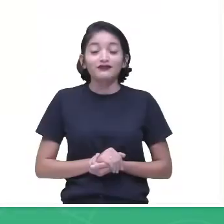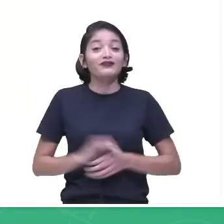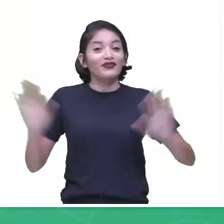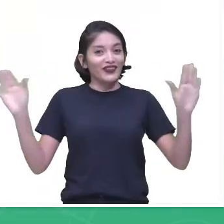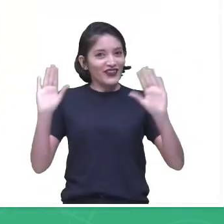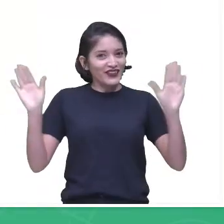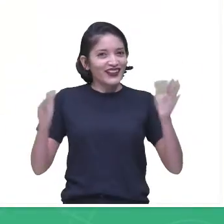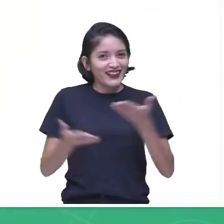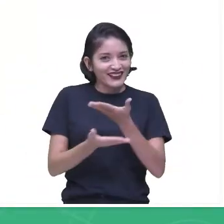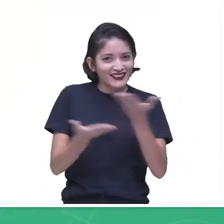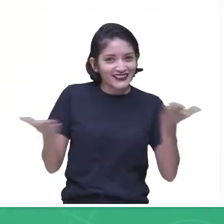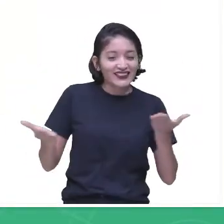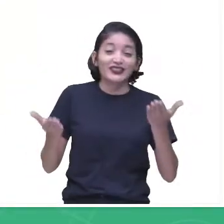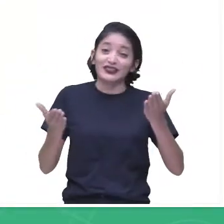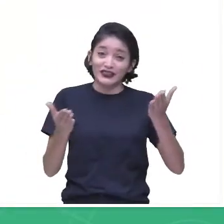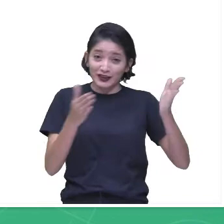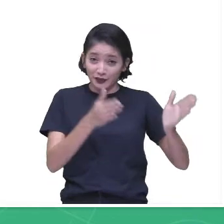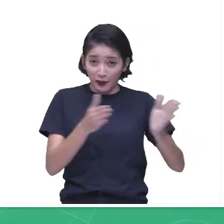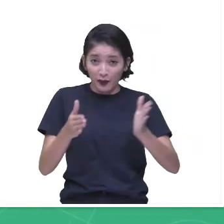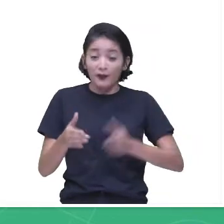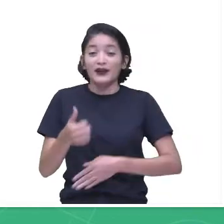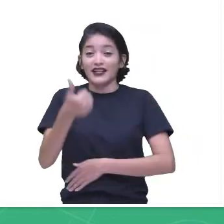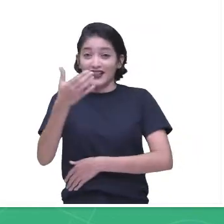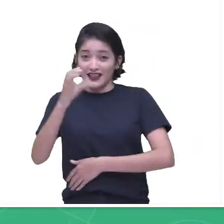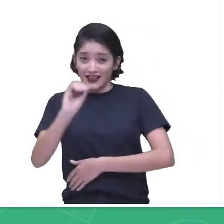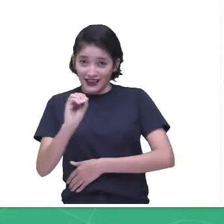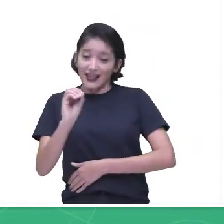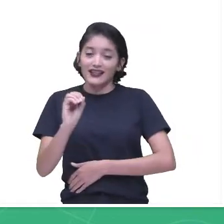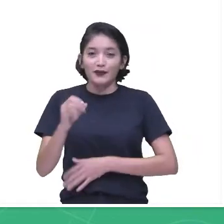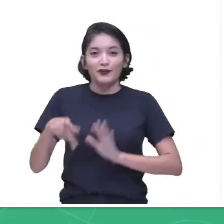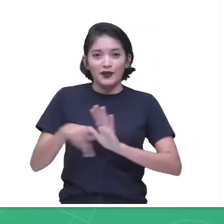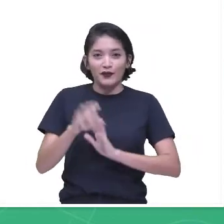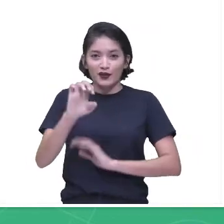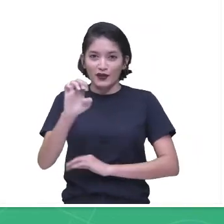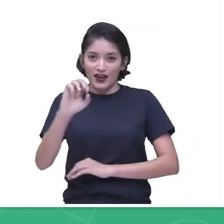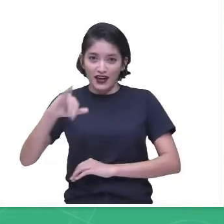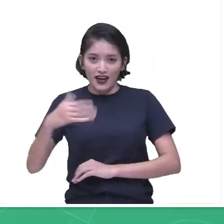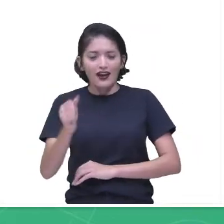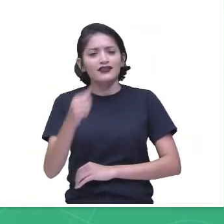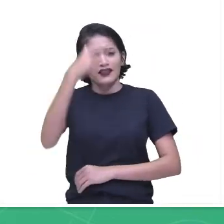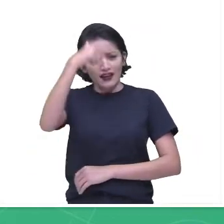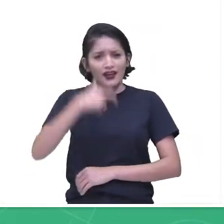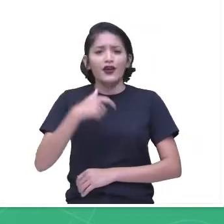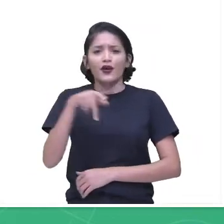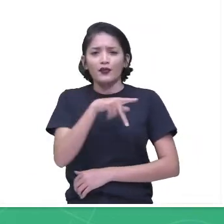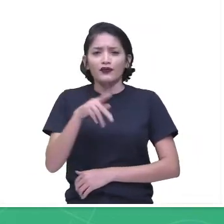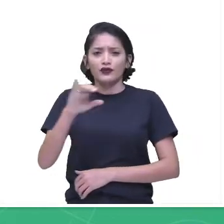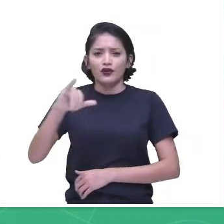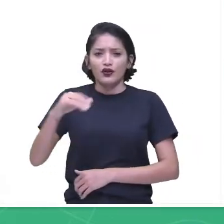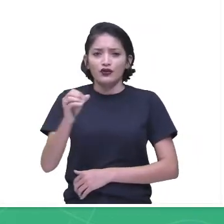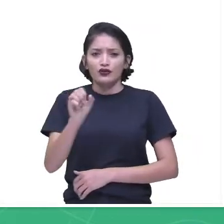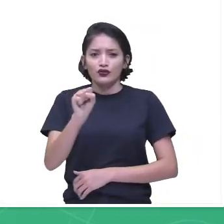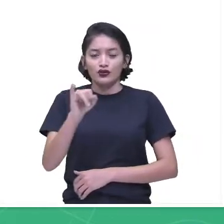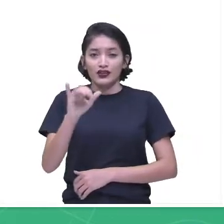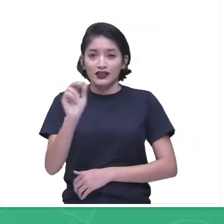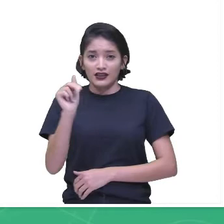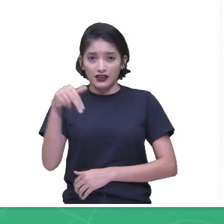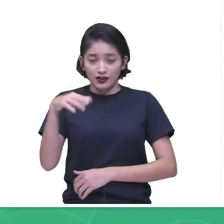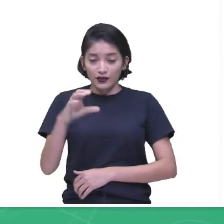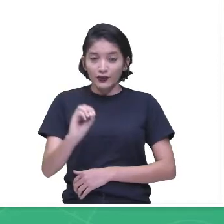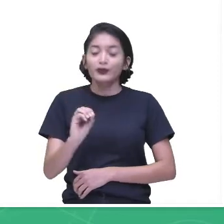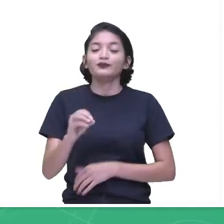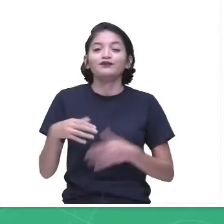Olá, turma da EJA, 10ª etapa do ensino médio. Eu sou o professor Josino Malagueta e vou trabalhar com